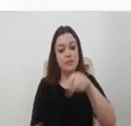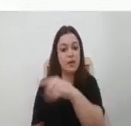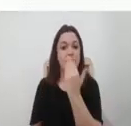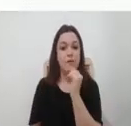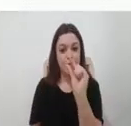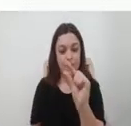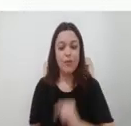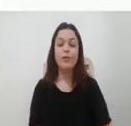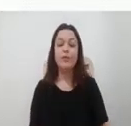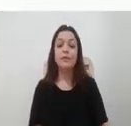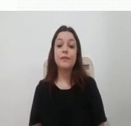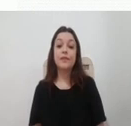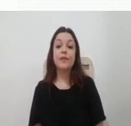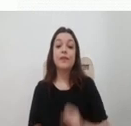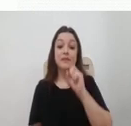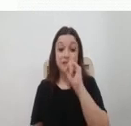compatível.